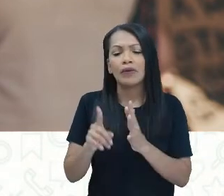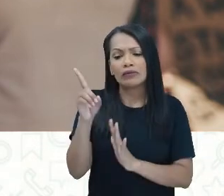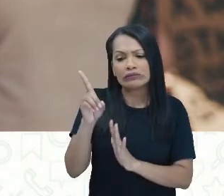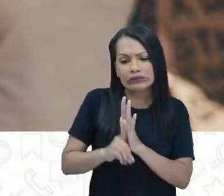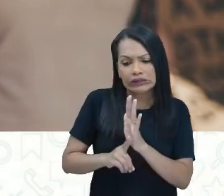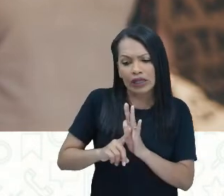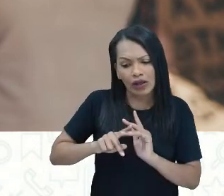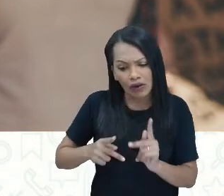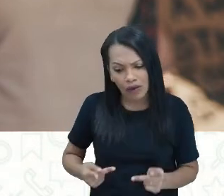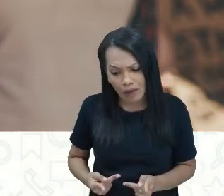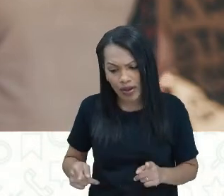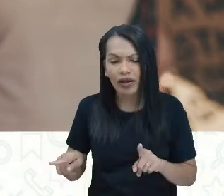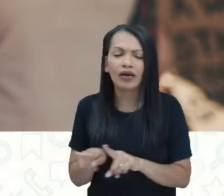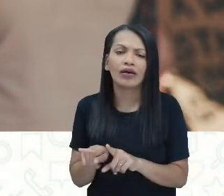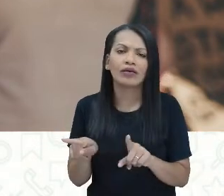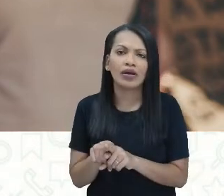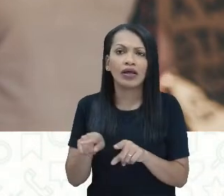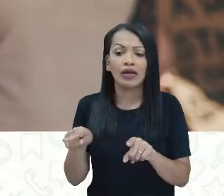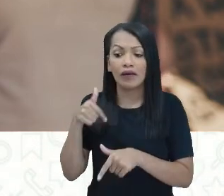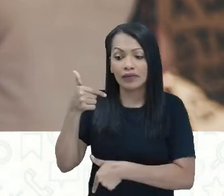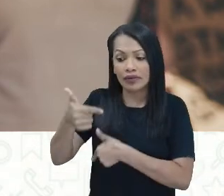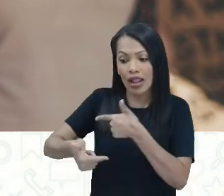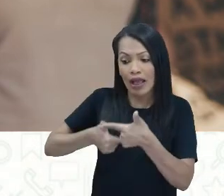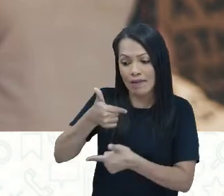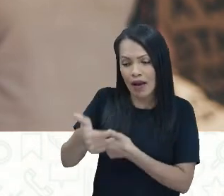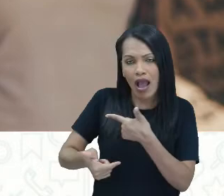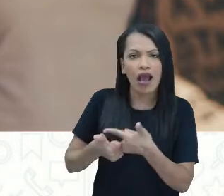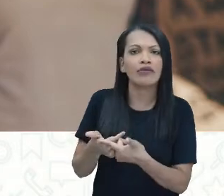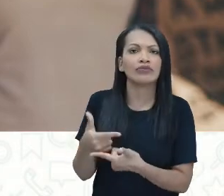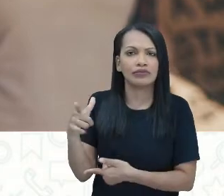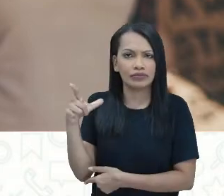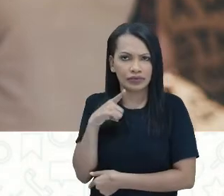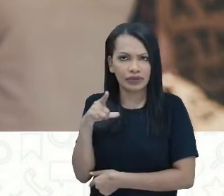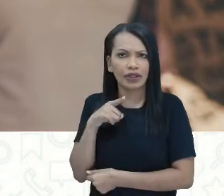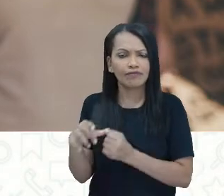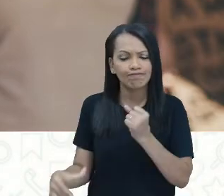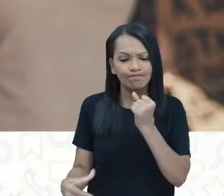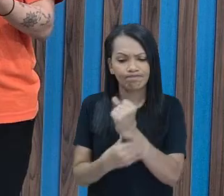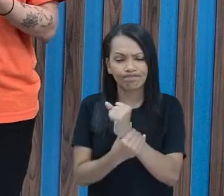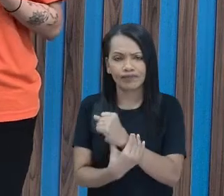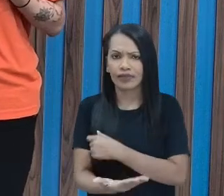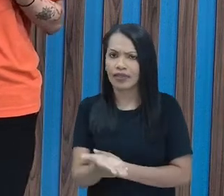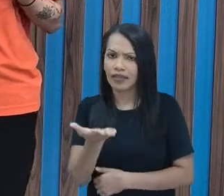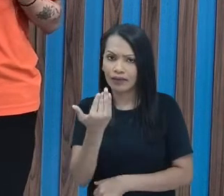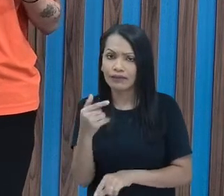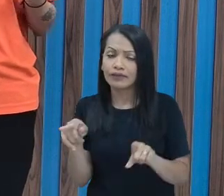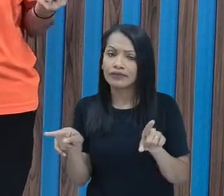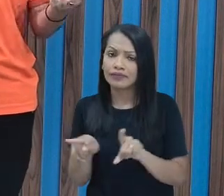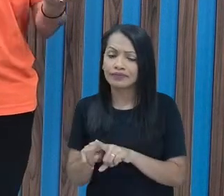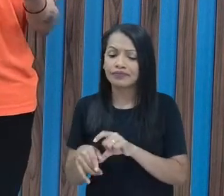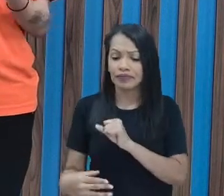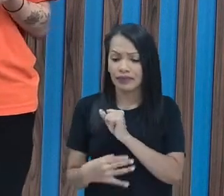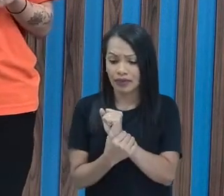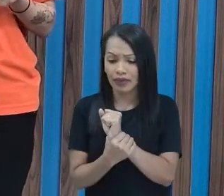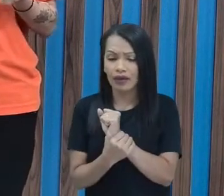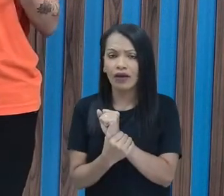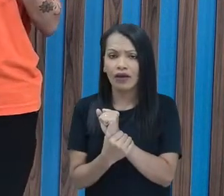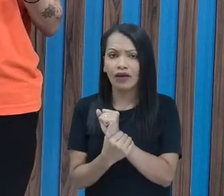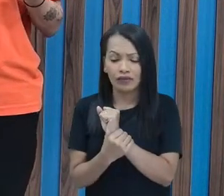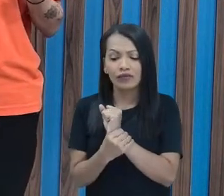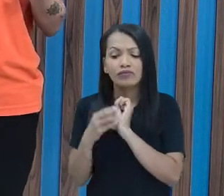acesso ao trabalho também. Tudo isso são direitos, né, dentro de uma perspectiva de